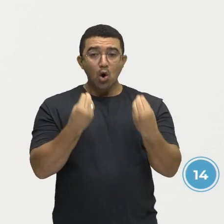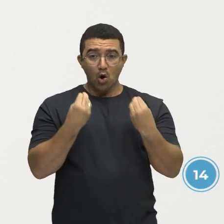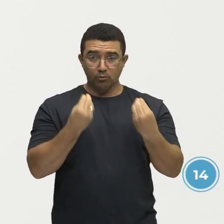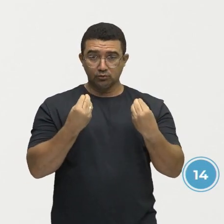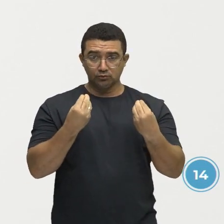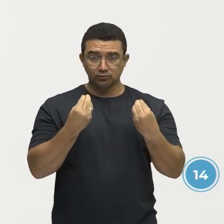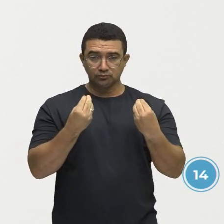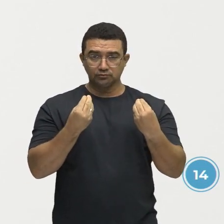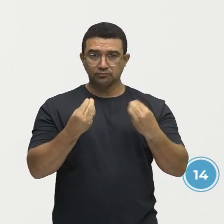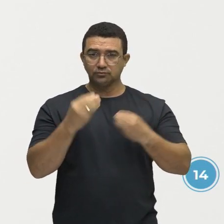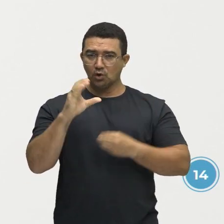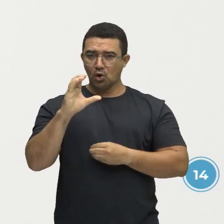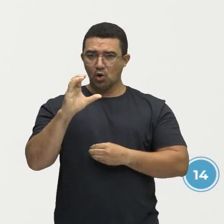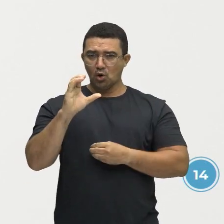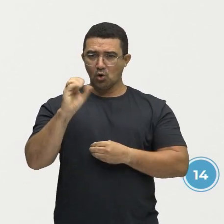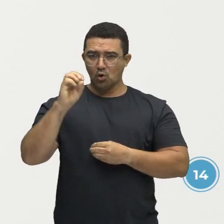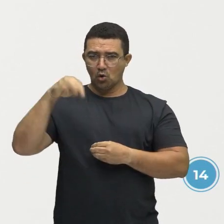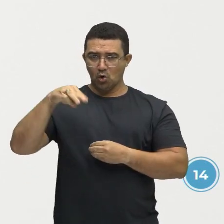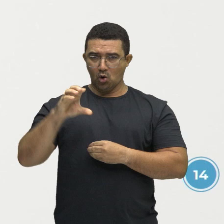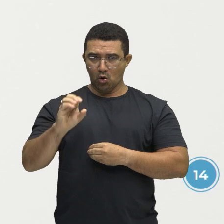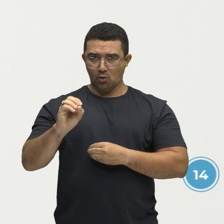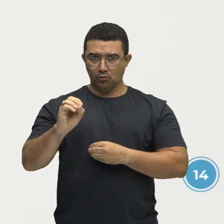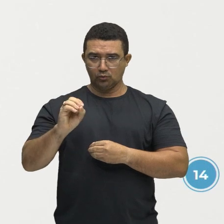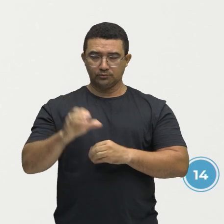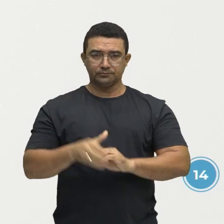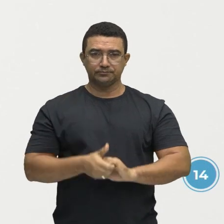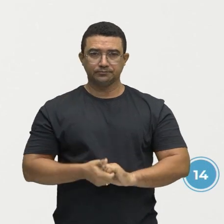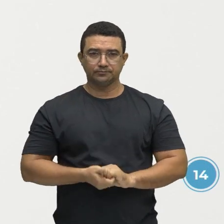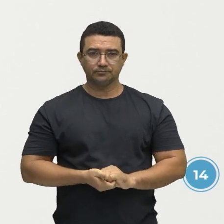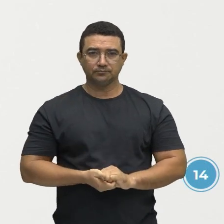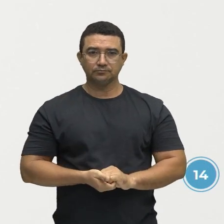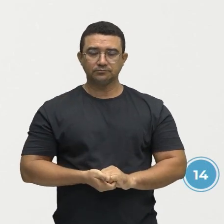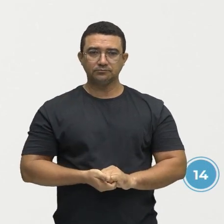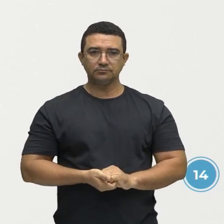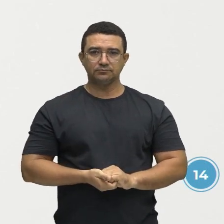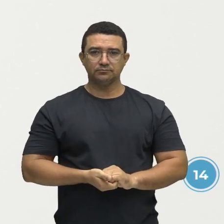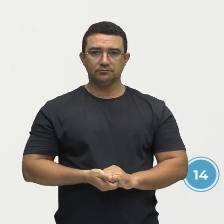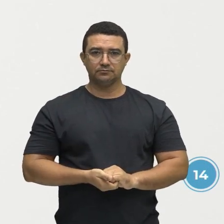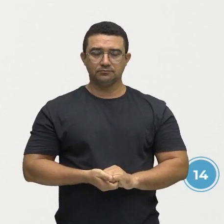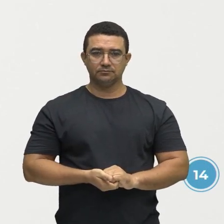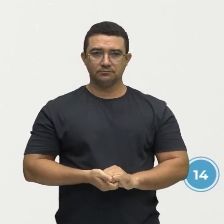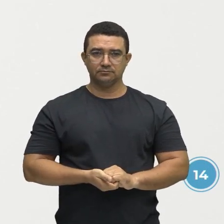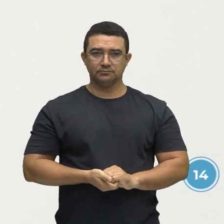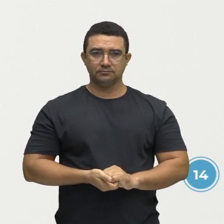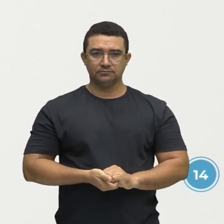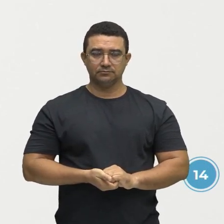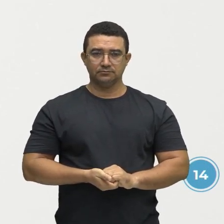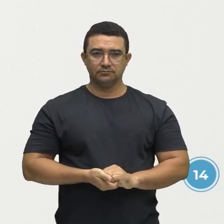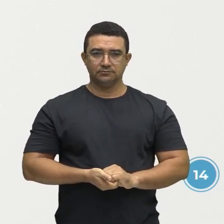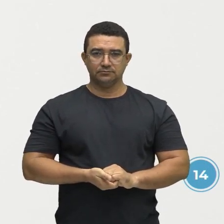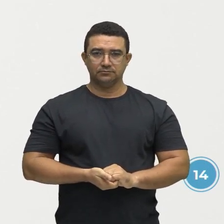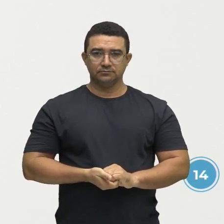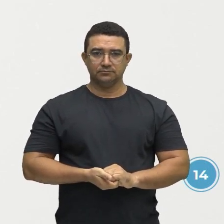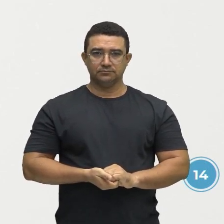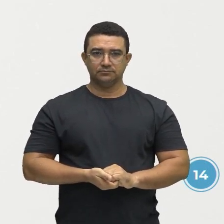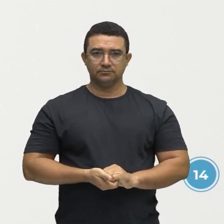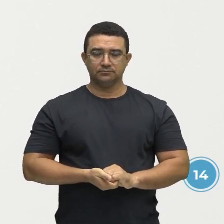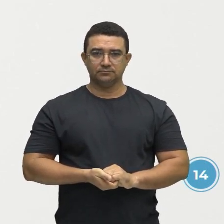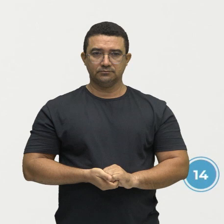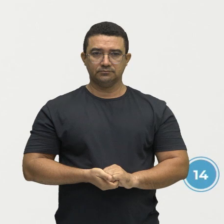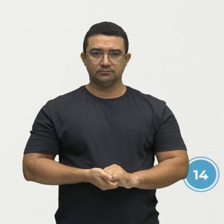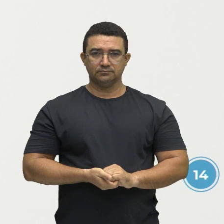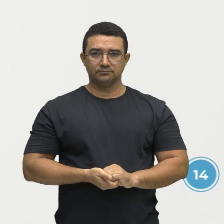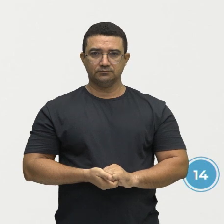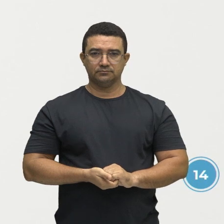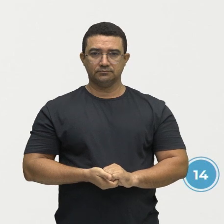né? How. How significa como. A pergunta que eu fiz hoje para vocês, no começo da nossa aula, foi